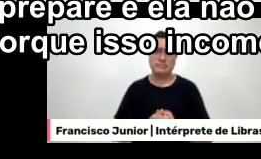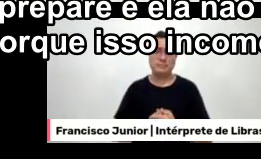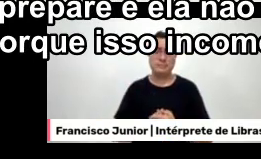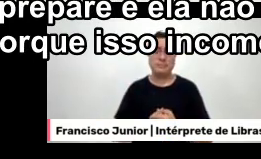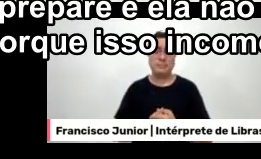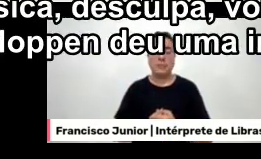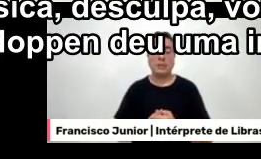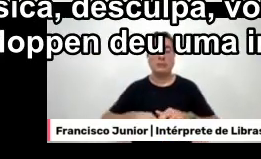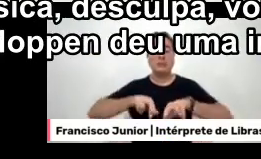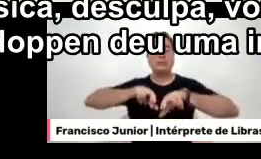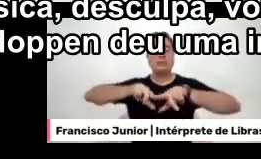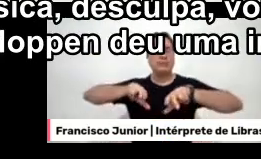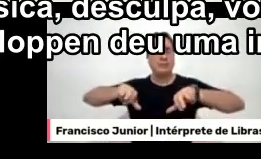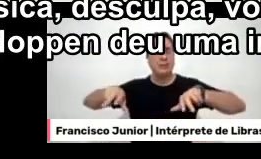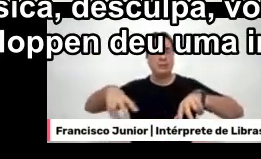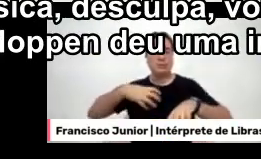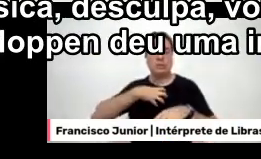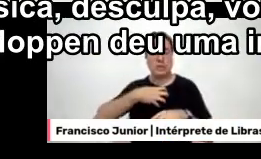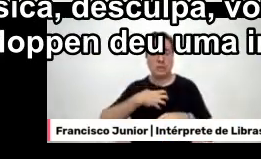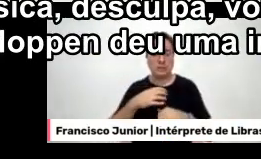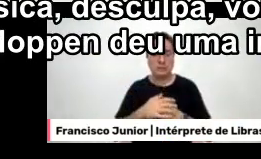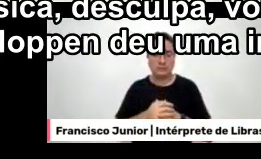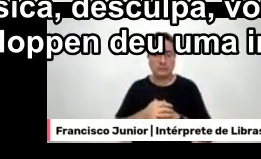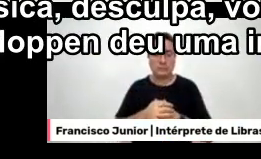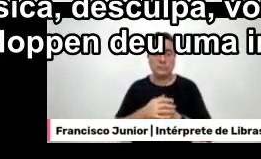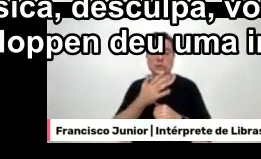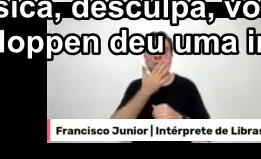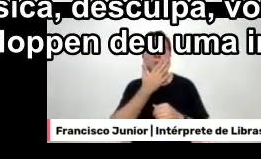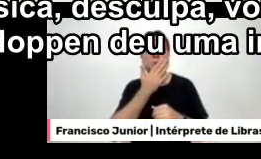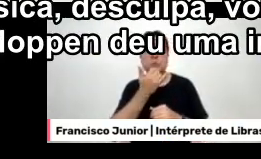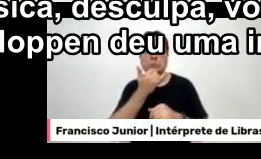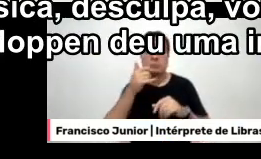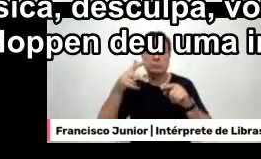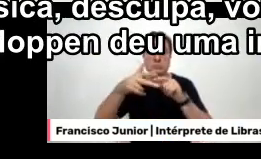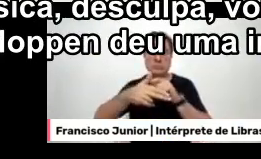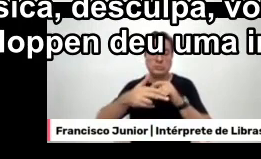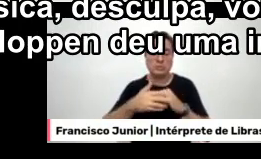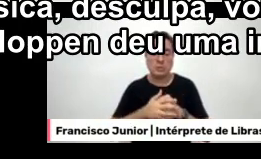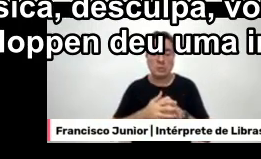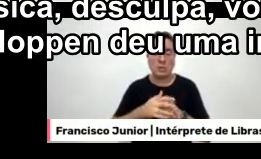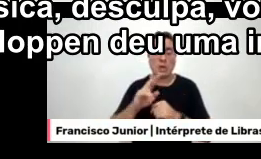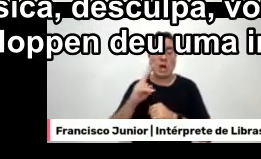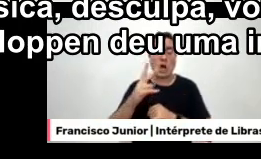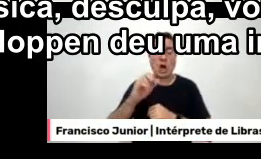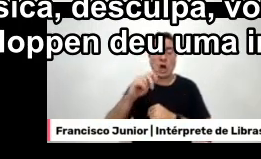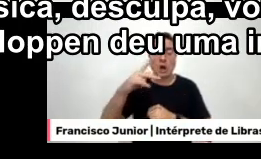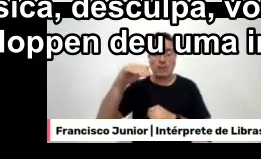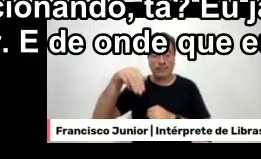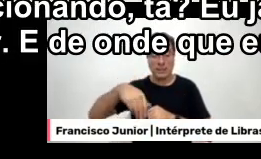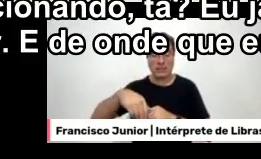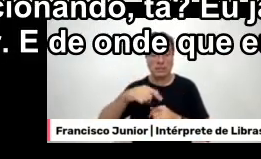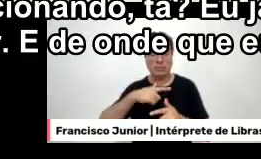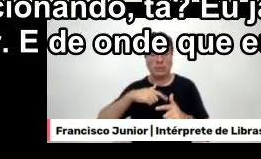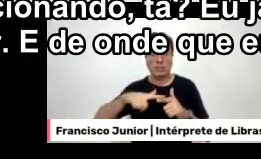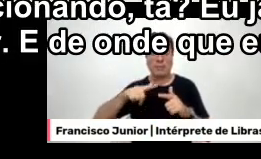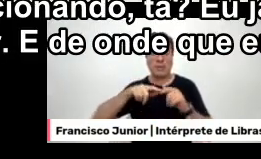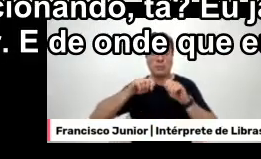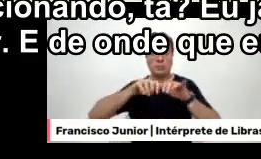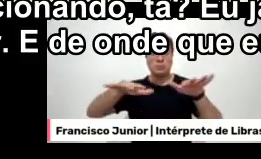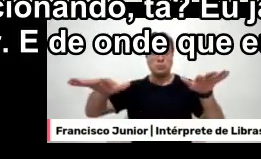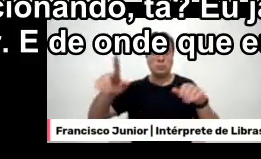Múltiplos meios. Forneça Jéssica, desculpa, vou te interromper, porque o Hopin deu uma instabilidade e não está transmitindo,